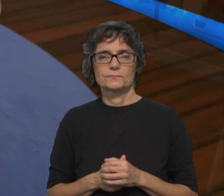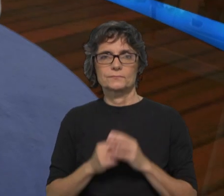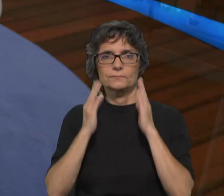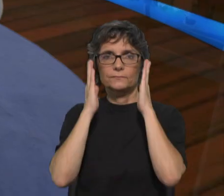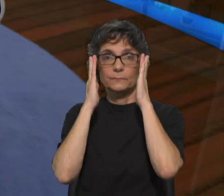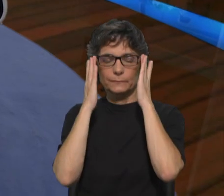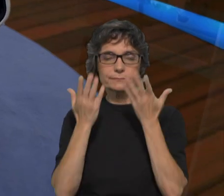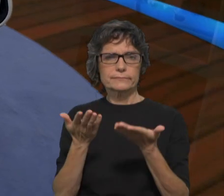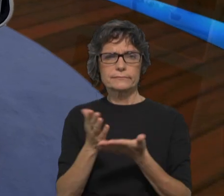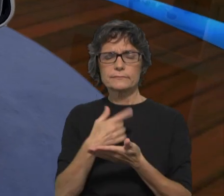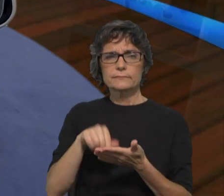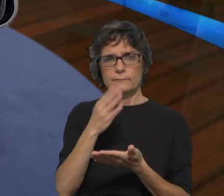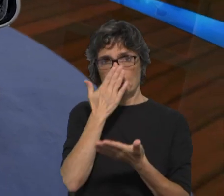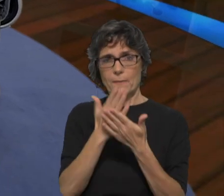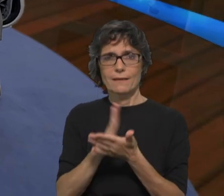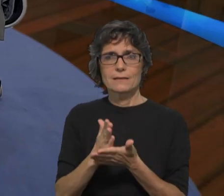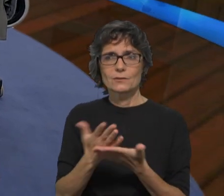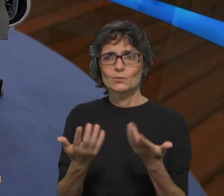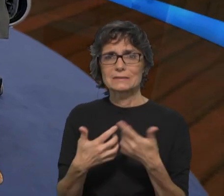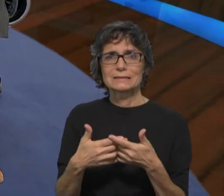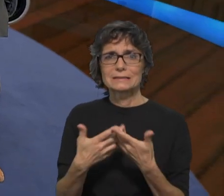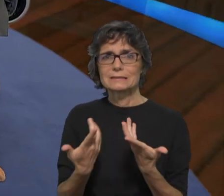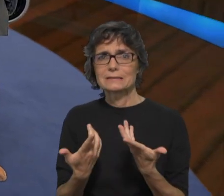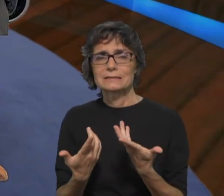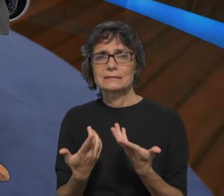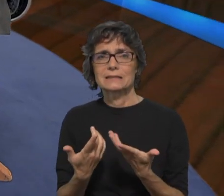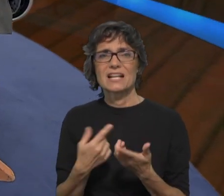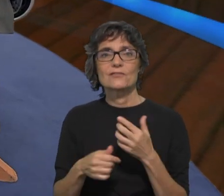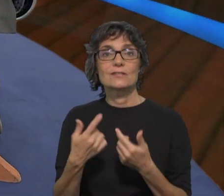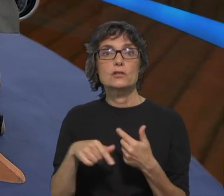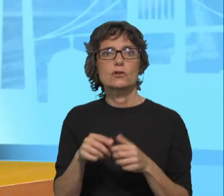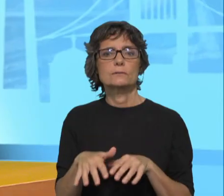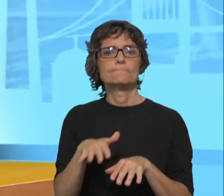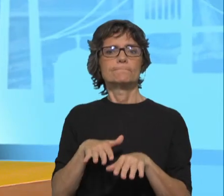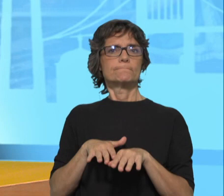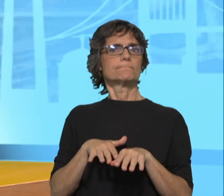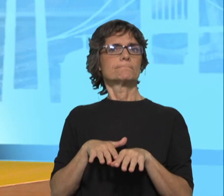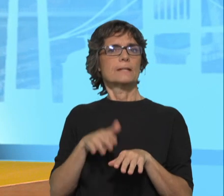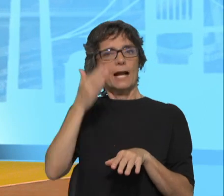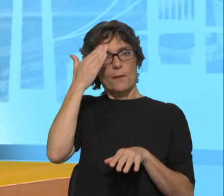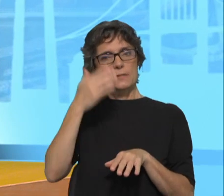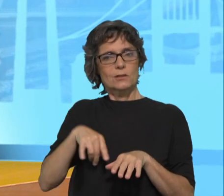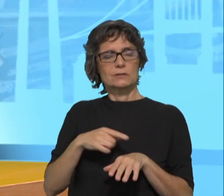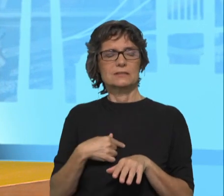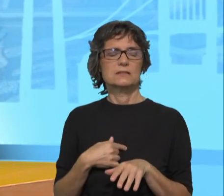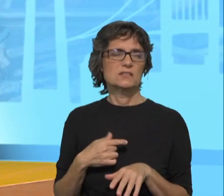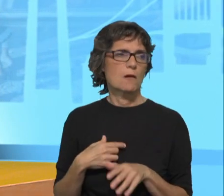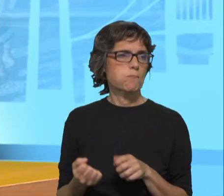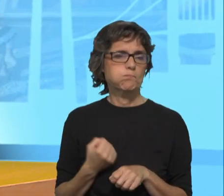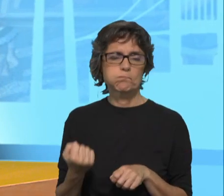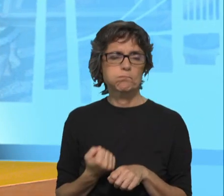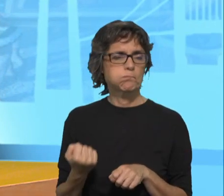essa dúvida e essa desconfiança, ao fim e ao cabo, que temos tantas vezes nas nossas capacidades. Não sou capaz, Deus